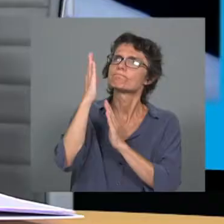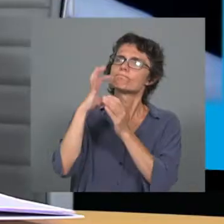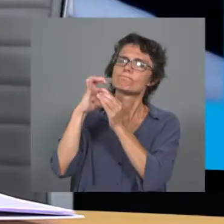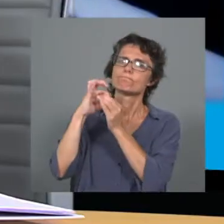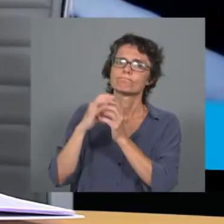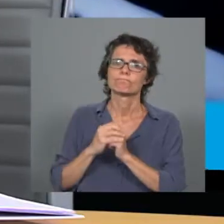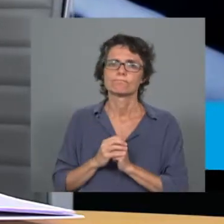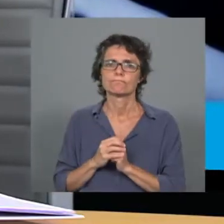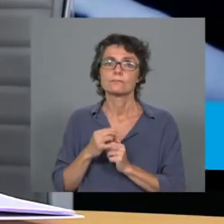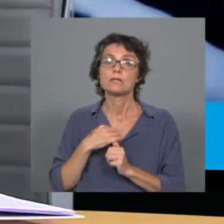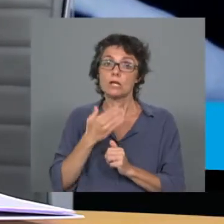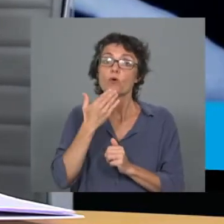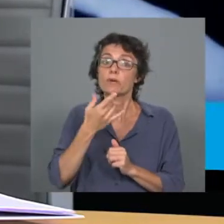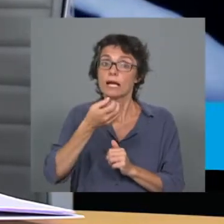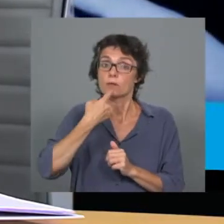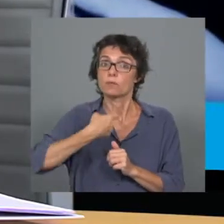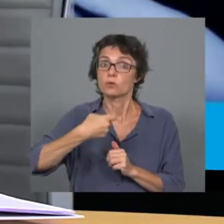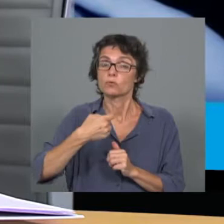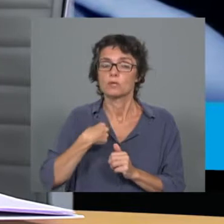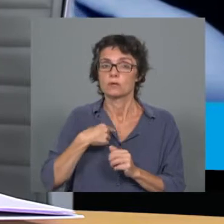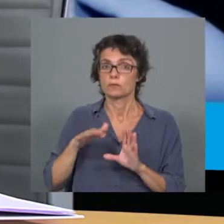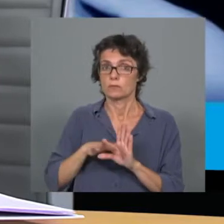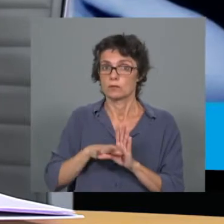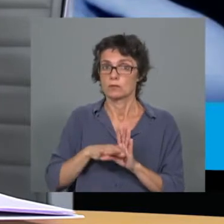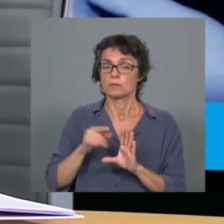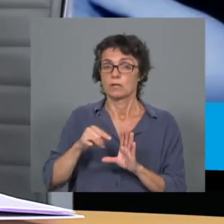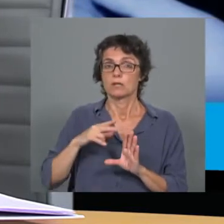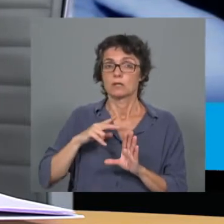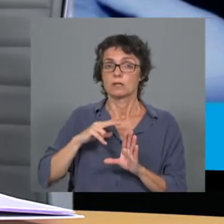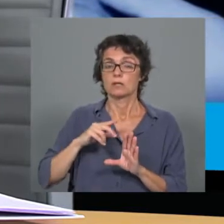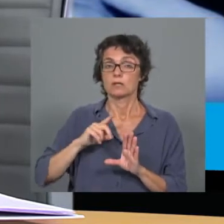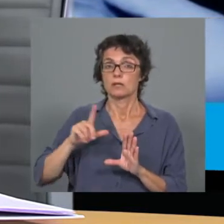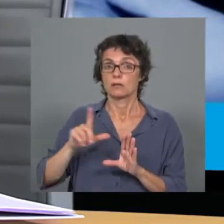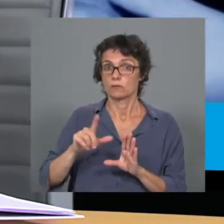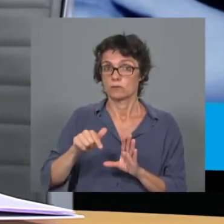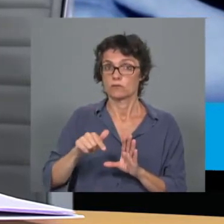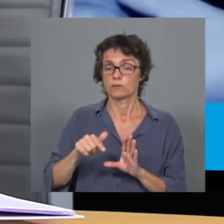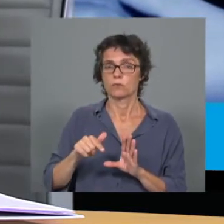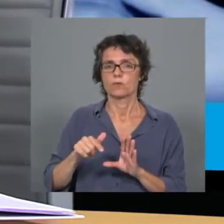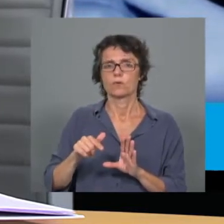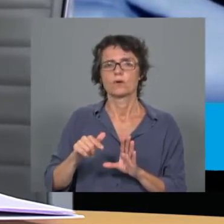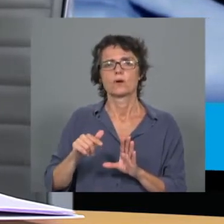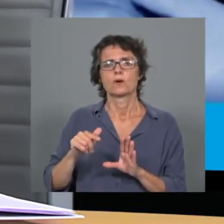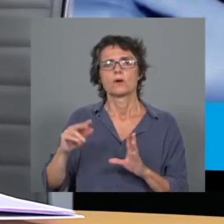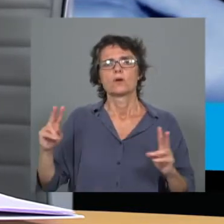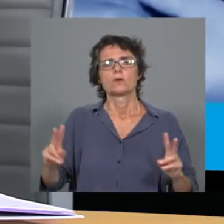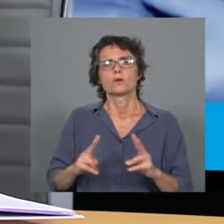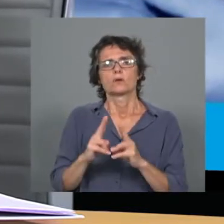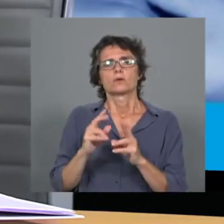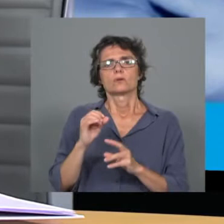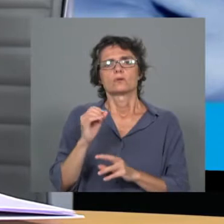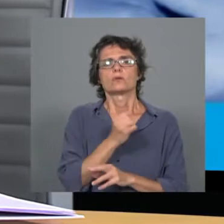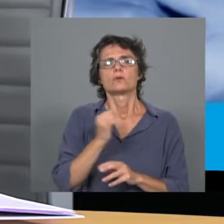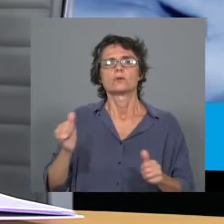agradecida por poder falar nisto. Eu participei em Lisboa, do Sínodo Diocesano da Diocese de Lisboa, estive presente na